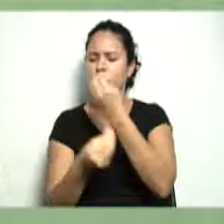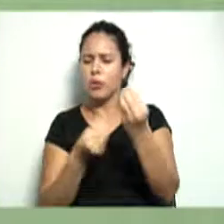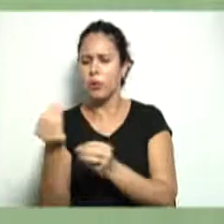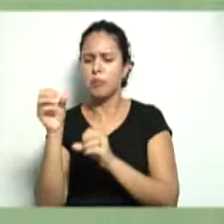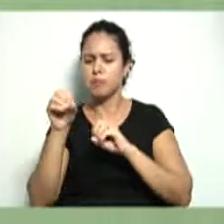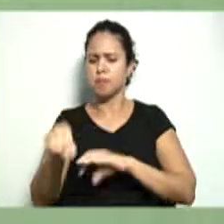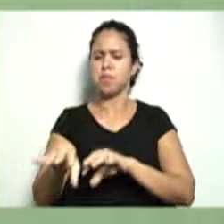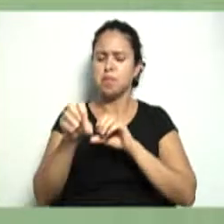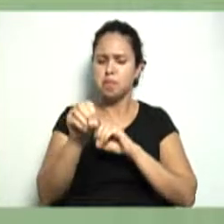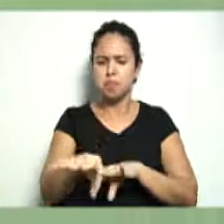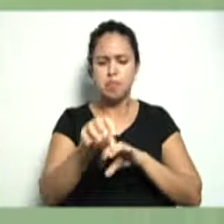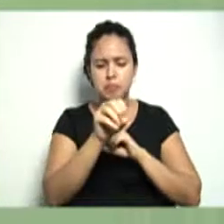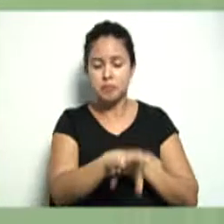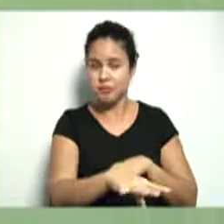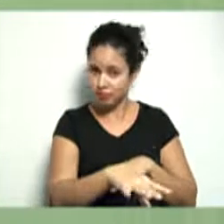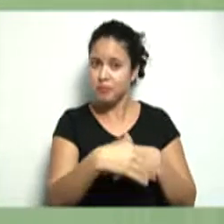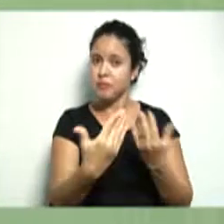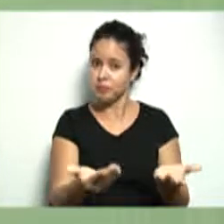fazer o mesmo.